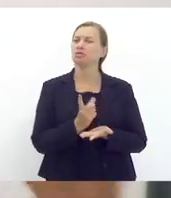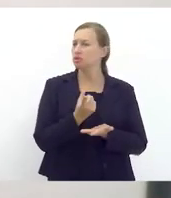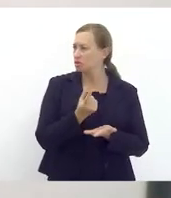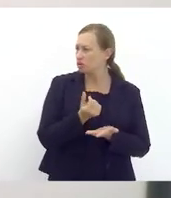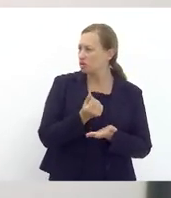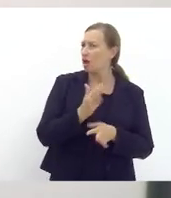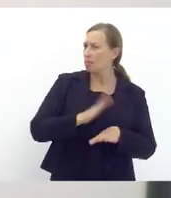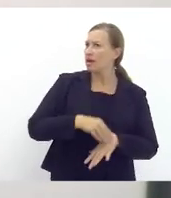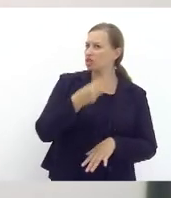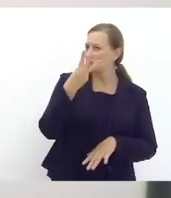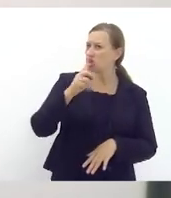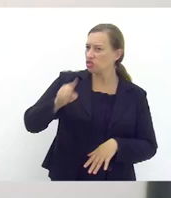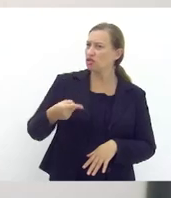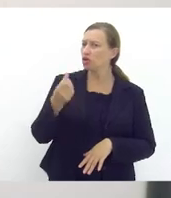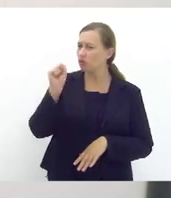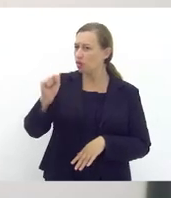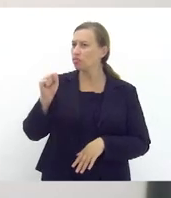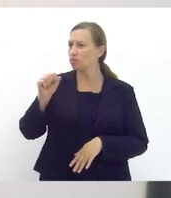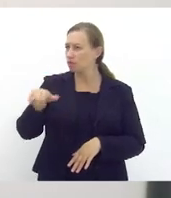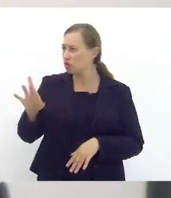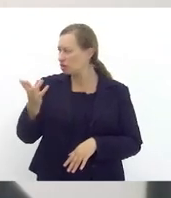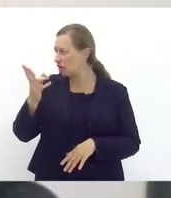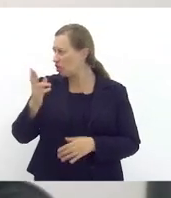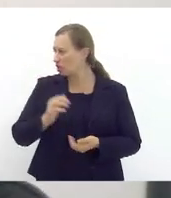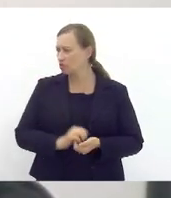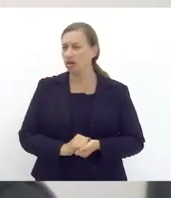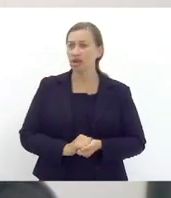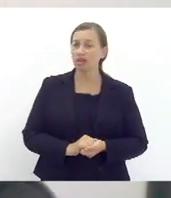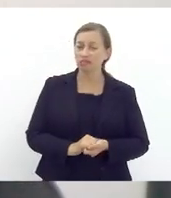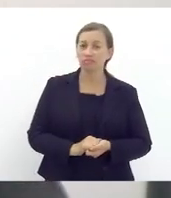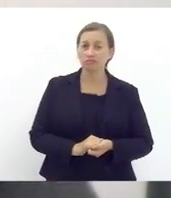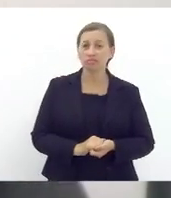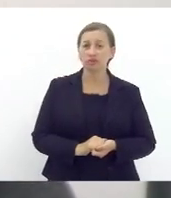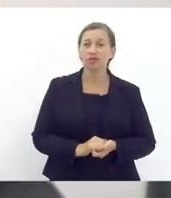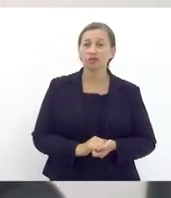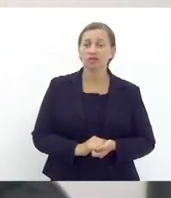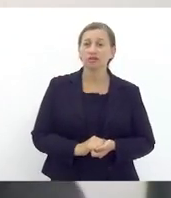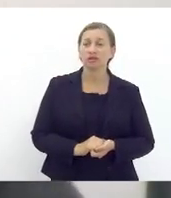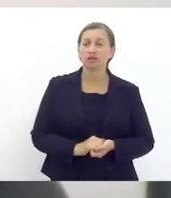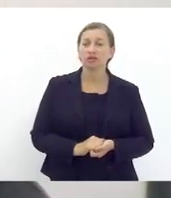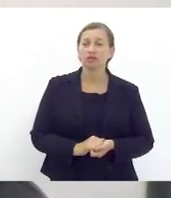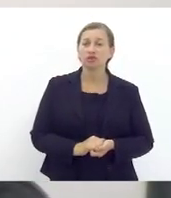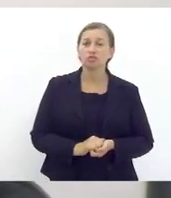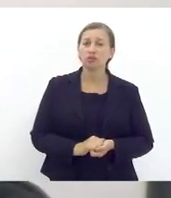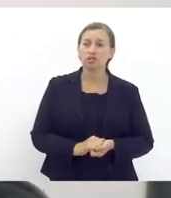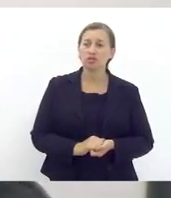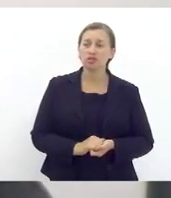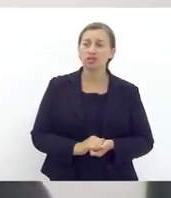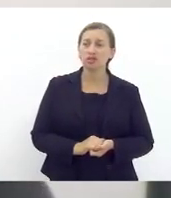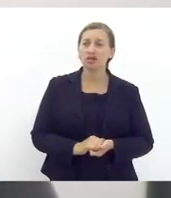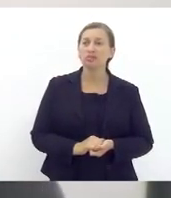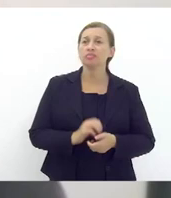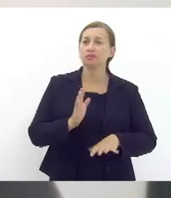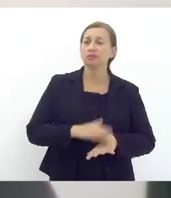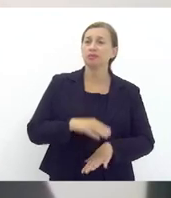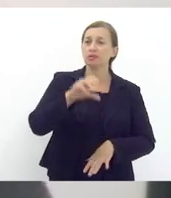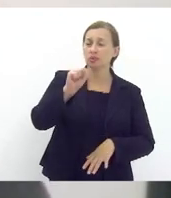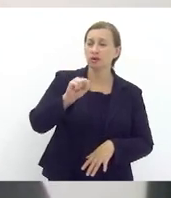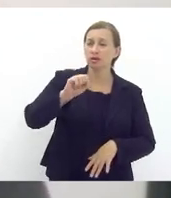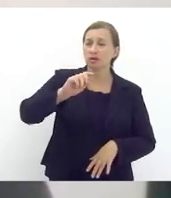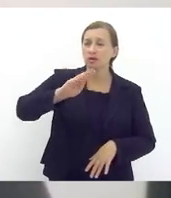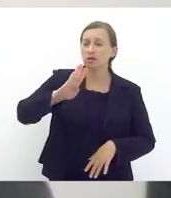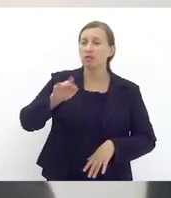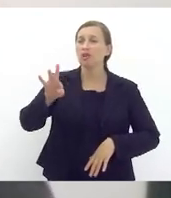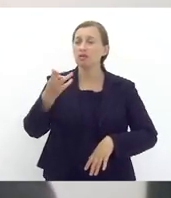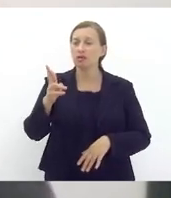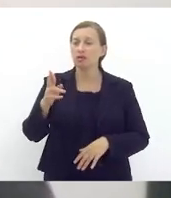mais de 3,8 bilhões mais de 3,8 bilhões que é